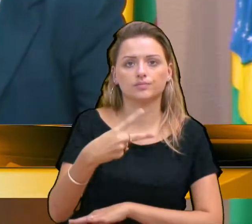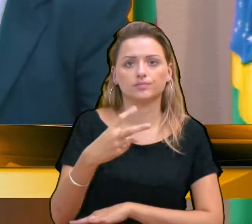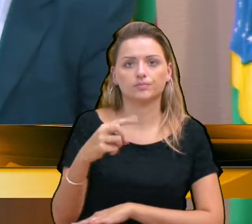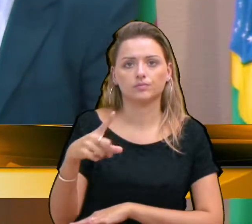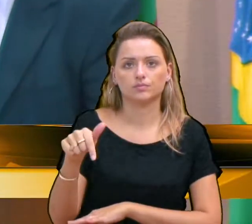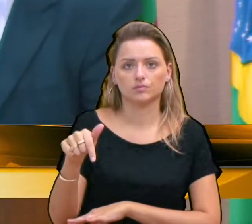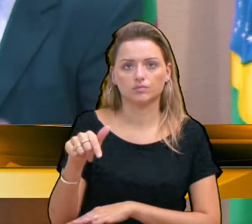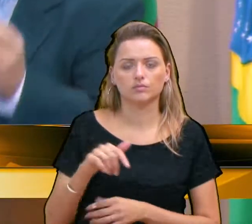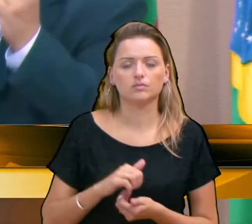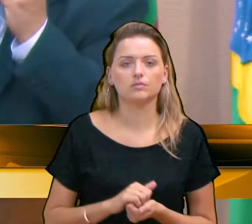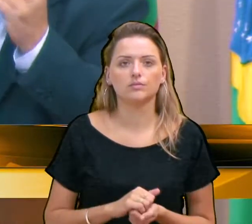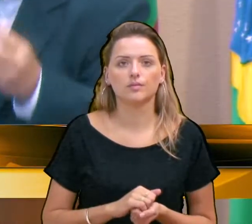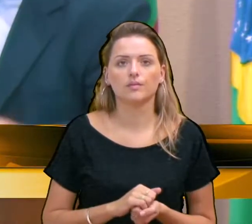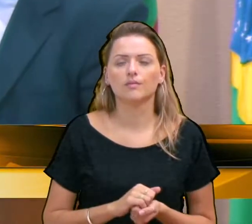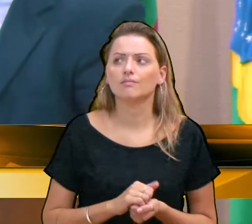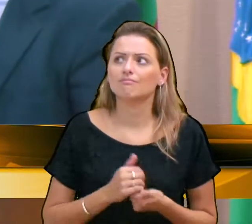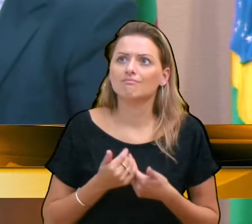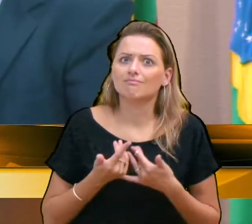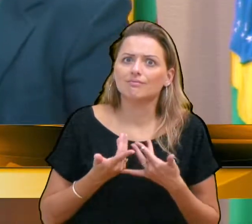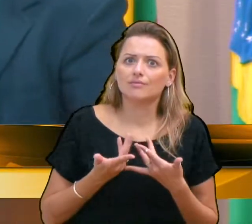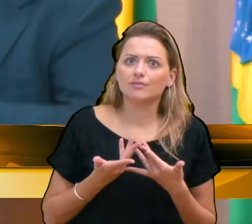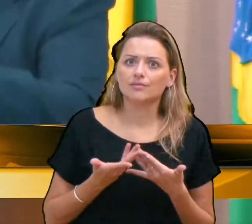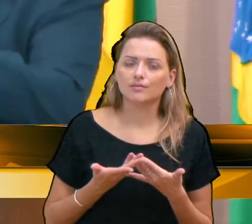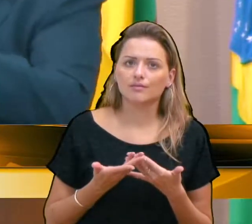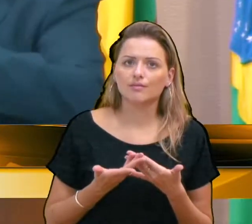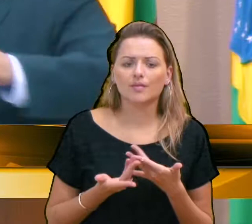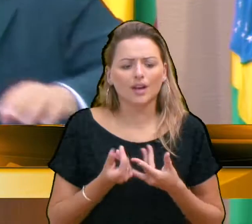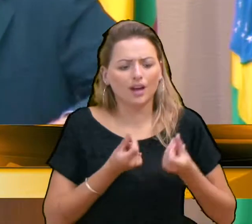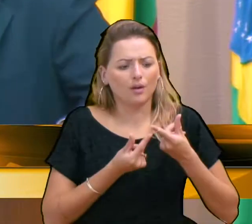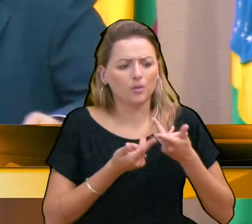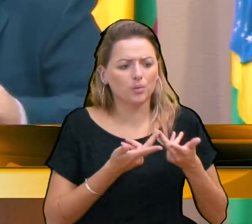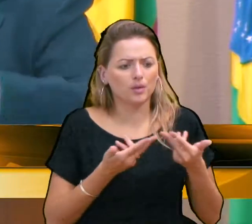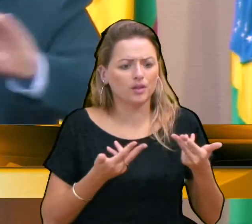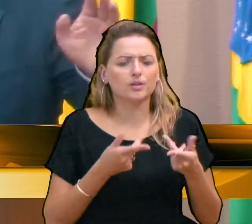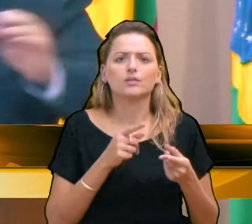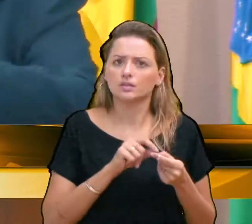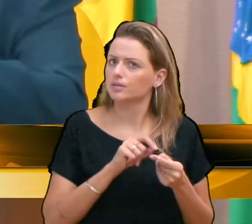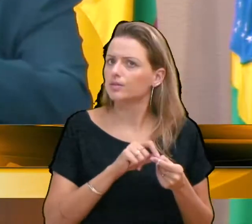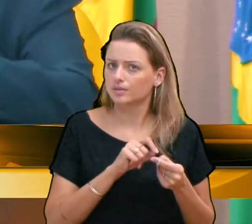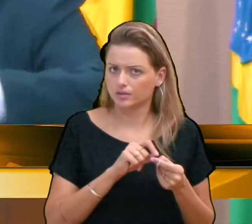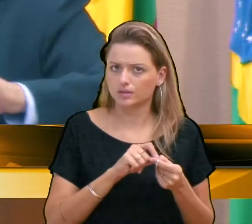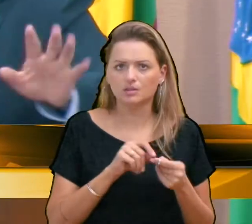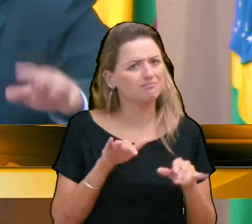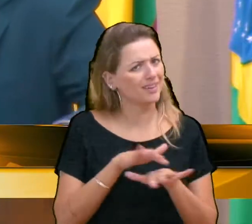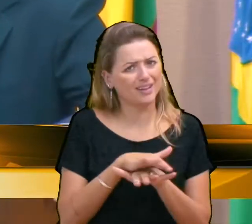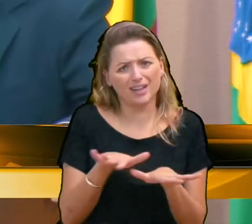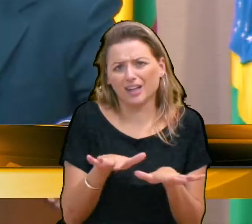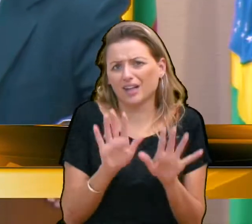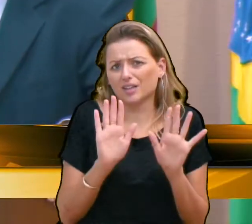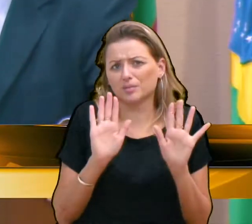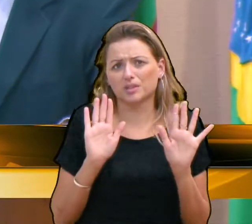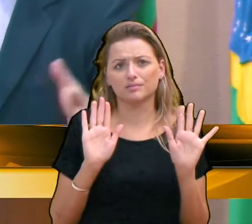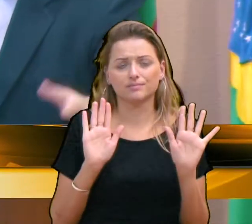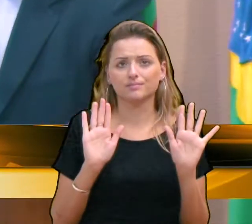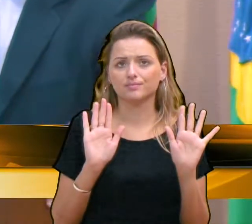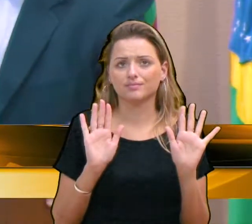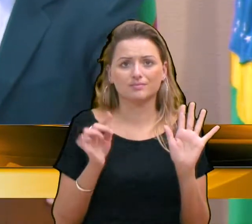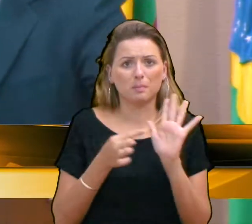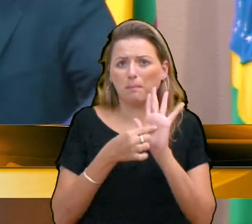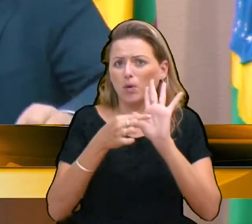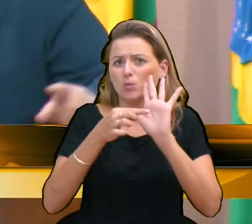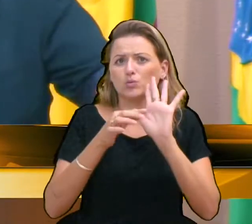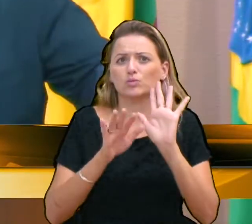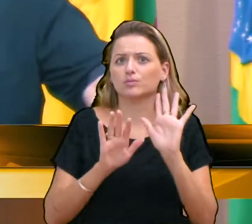2017. Então, assim, ó, alguma coisa estão fazendo. Acaba, termina. Facilita